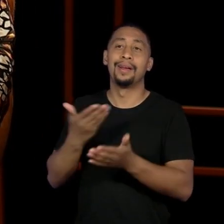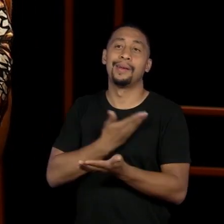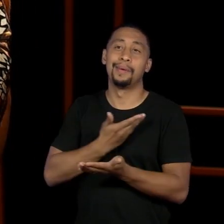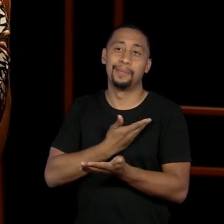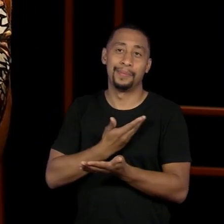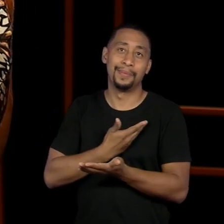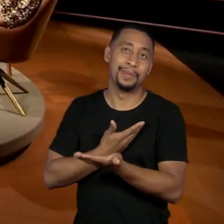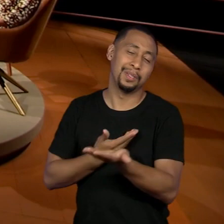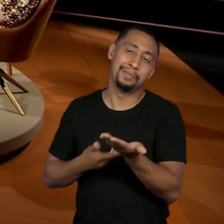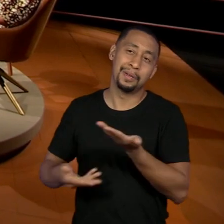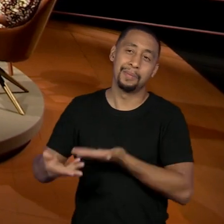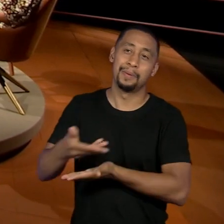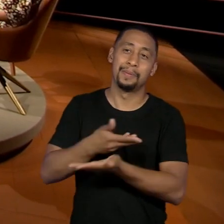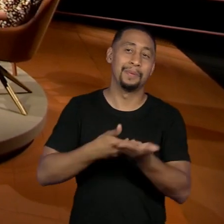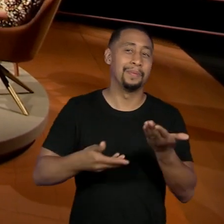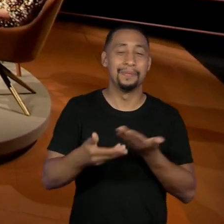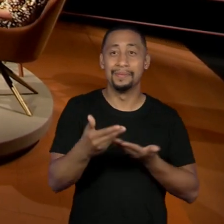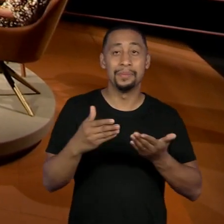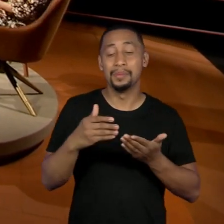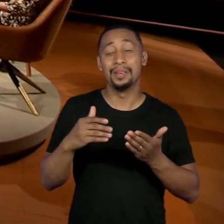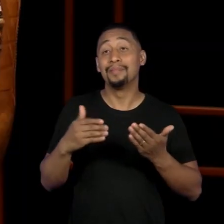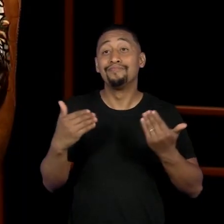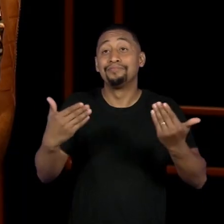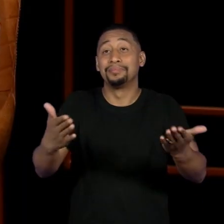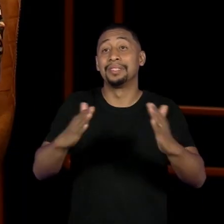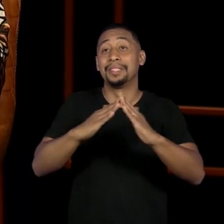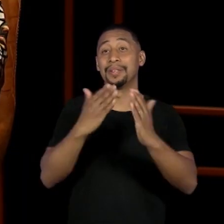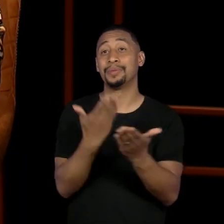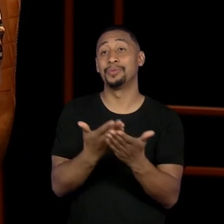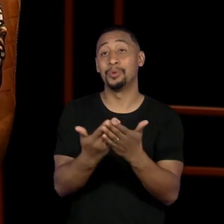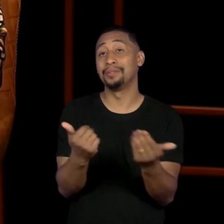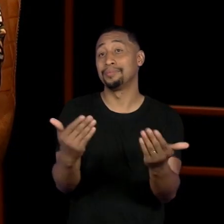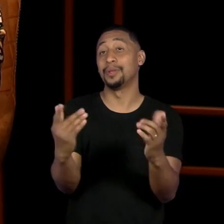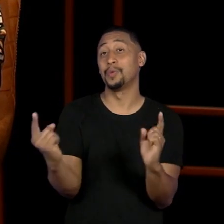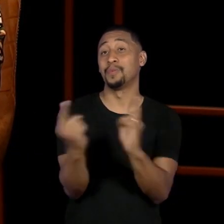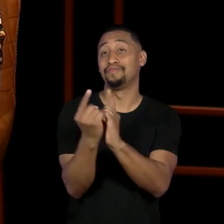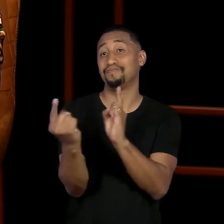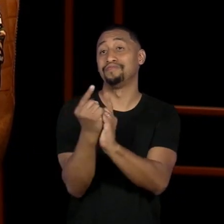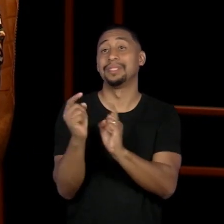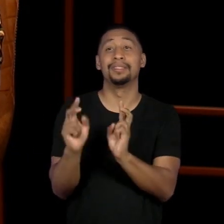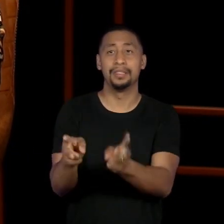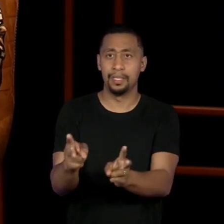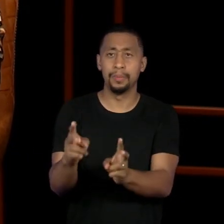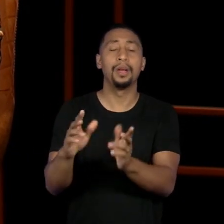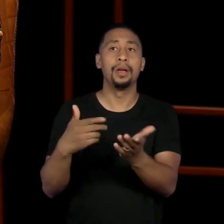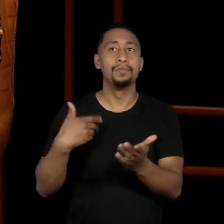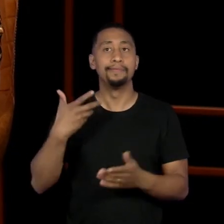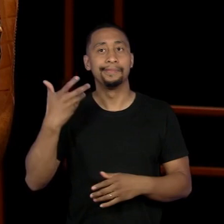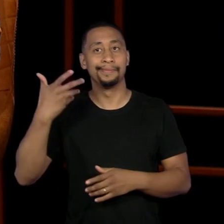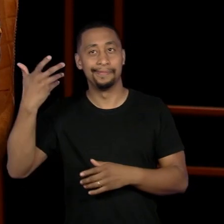porta de escola. E aí coincidiu que eu estava a gravar o disco Canta Vinícius